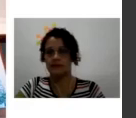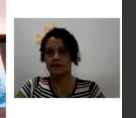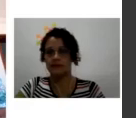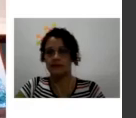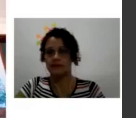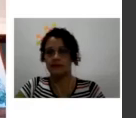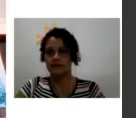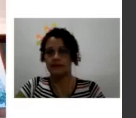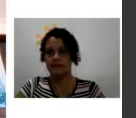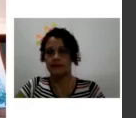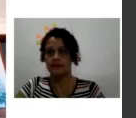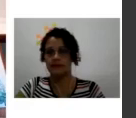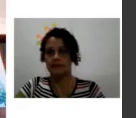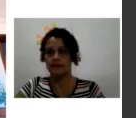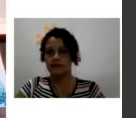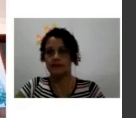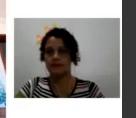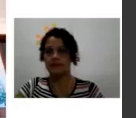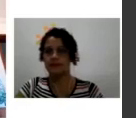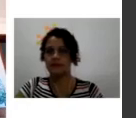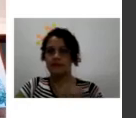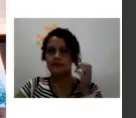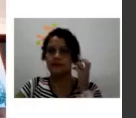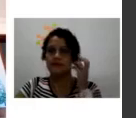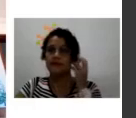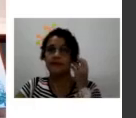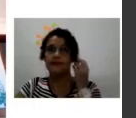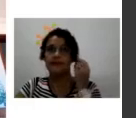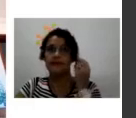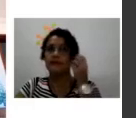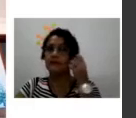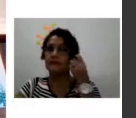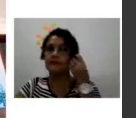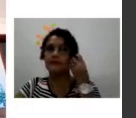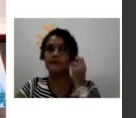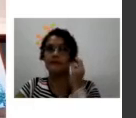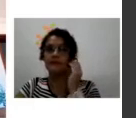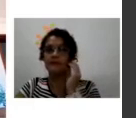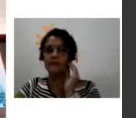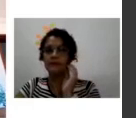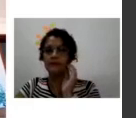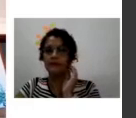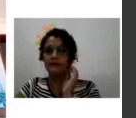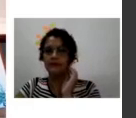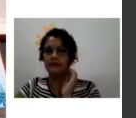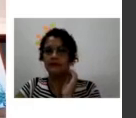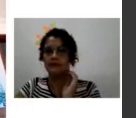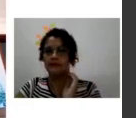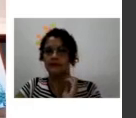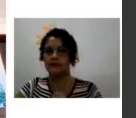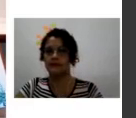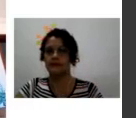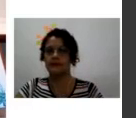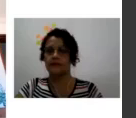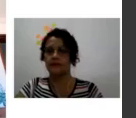É claro que, estou falando de faixa etária, né? Muitos estudantes, eu trabalho com ensino médio, vão sair e entrar na universidade. E esse